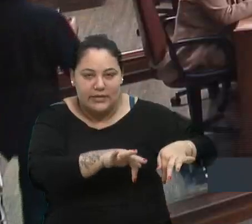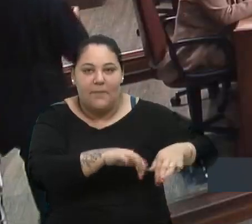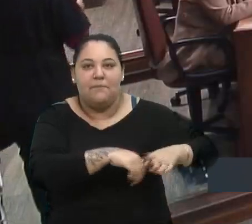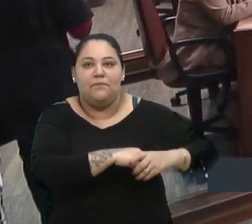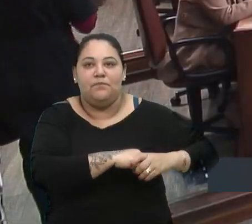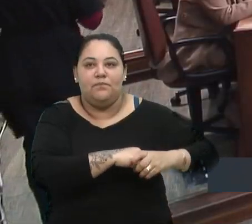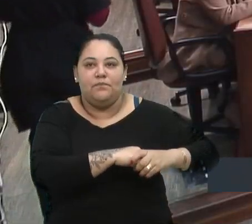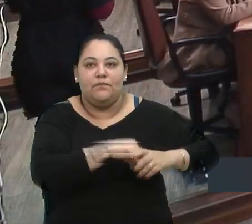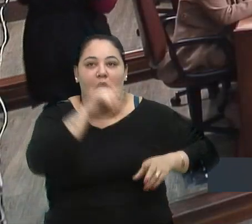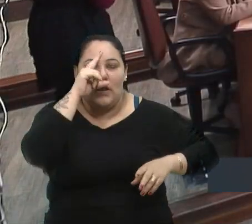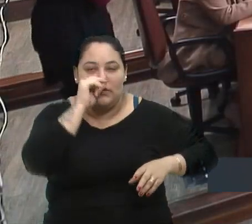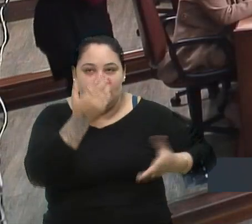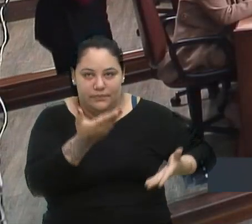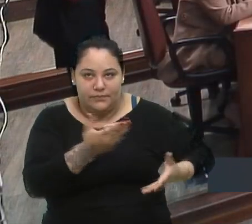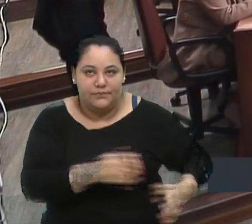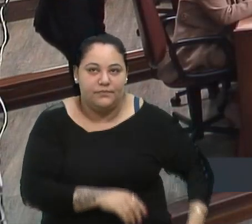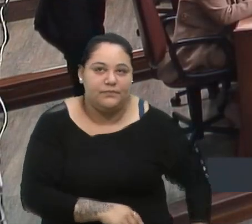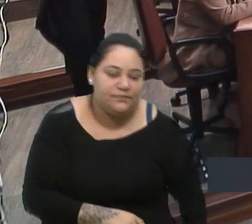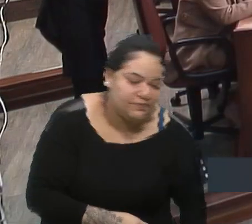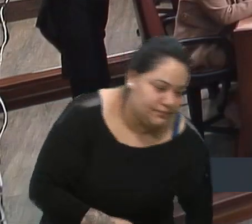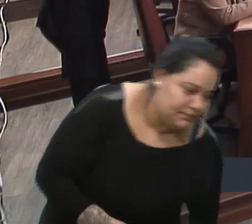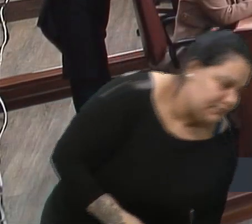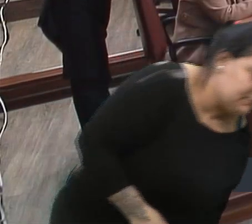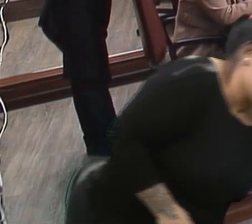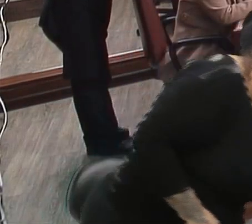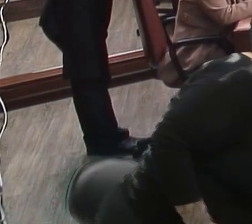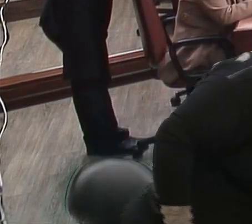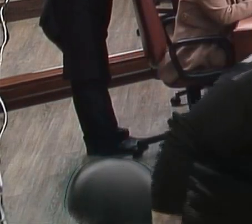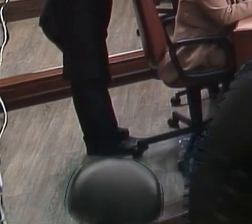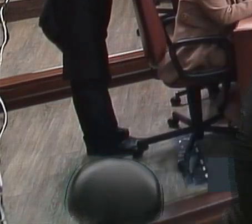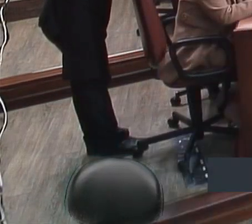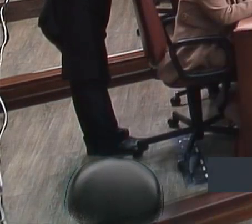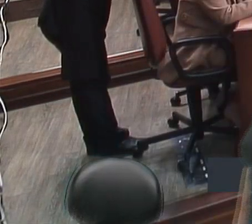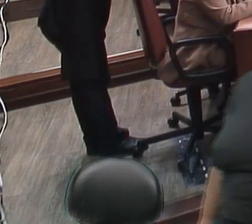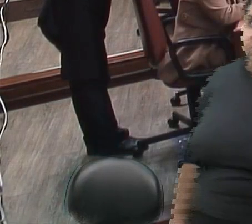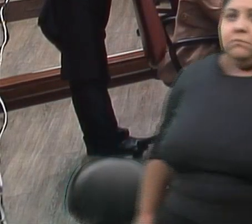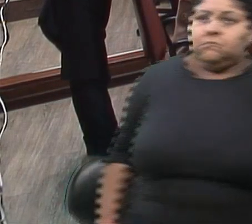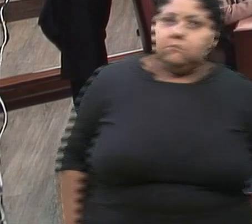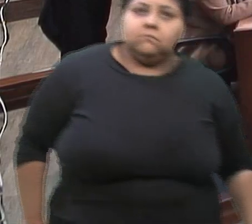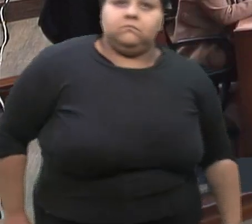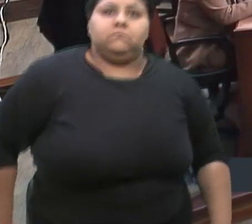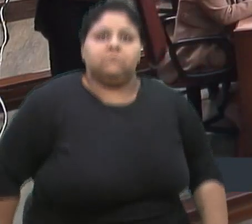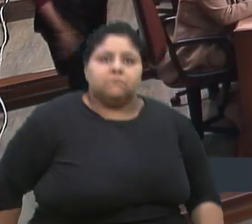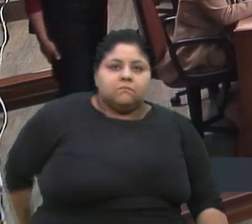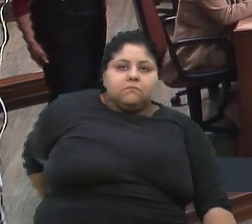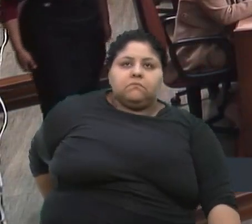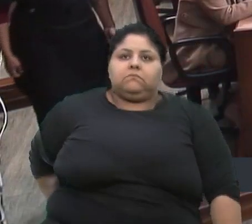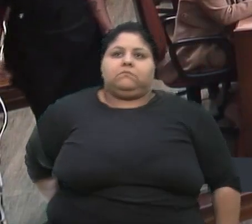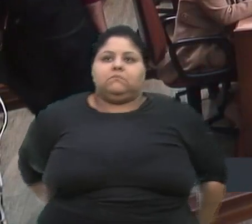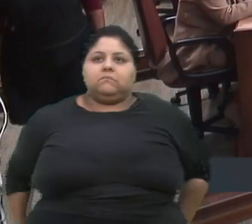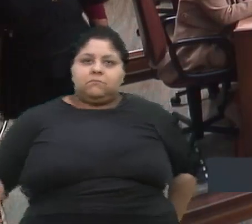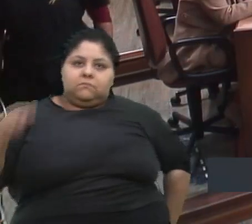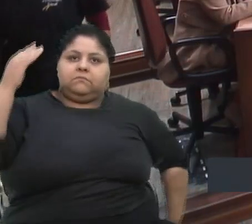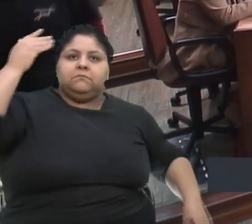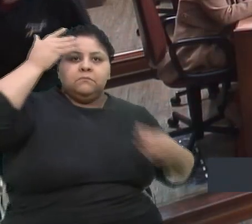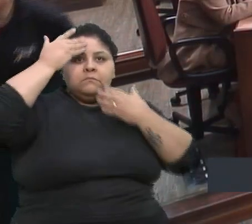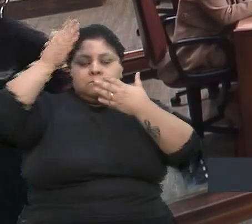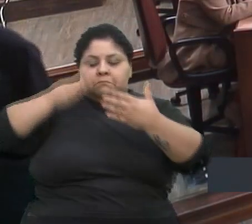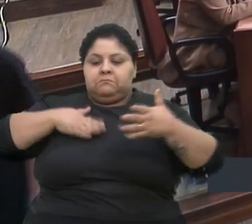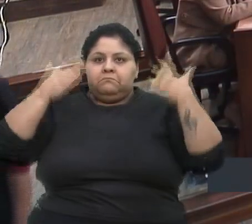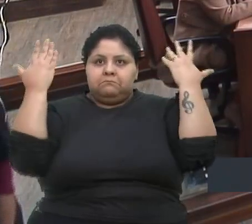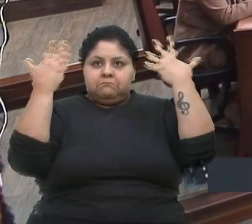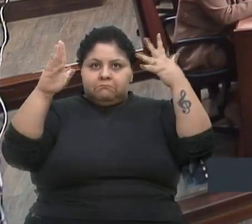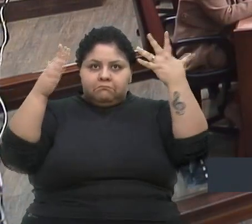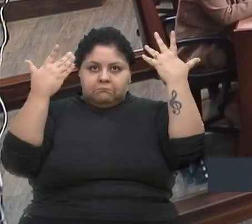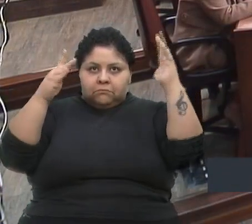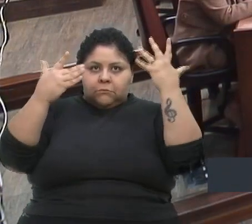ia pedir. Declaração de líder, Velocino S. Obrigado, vereador Velocino. Eu parabenizo o senhor sempre por estar